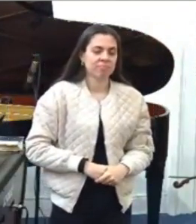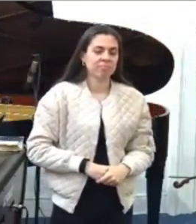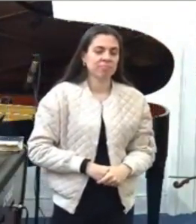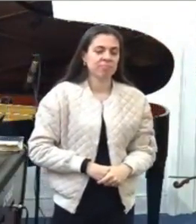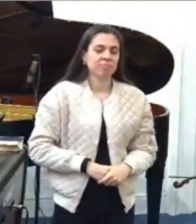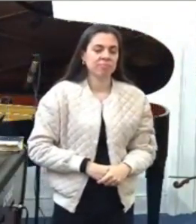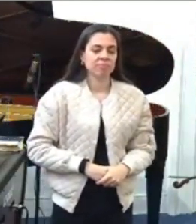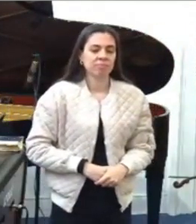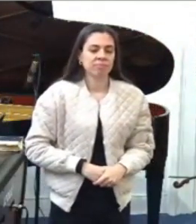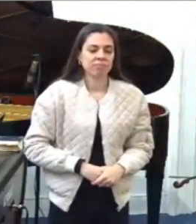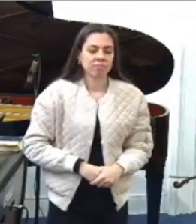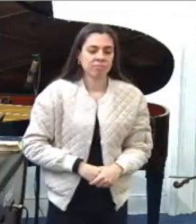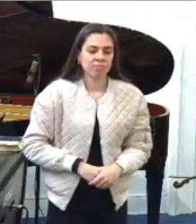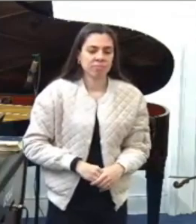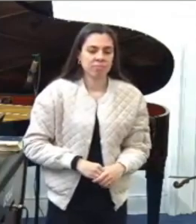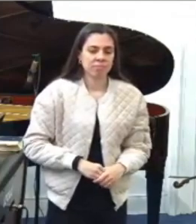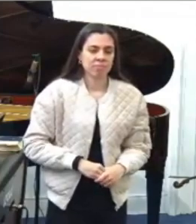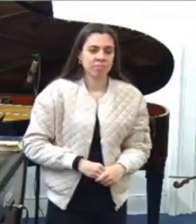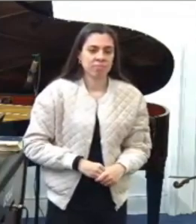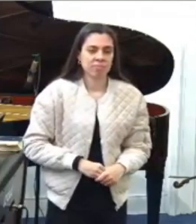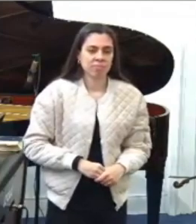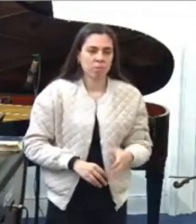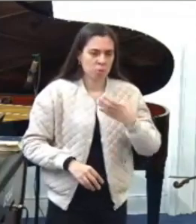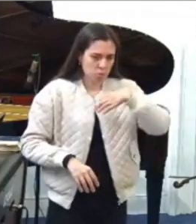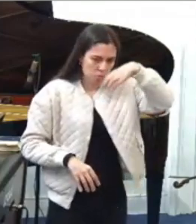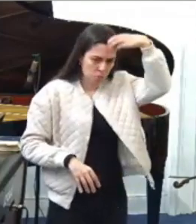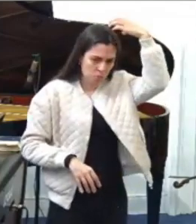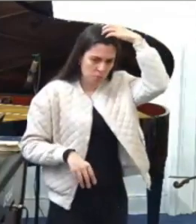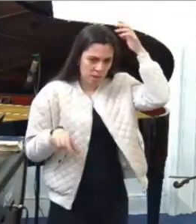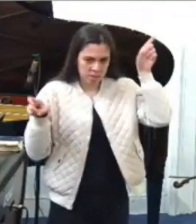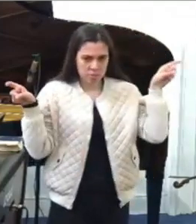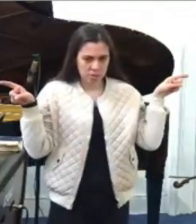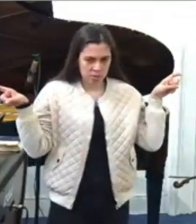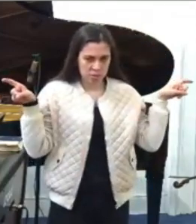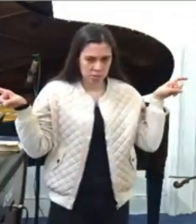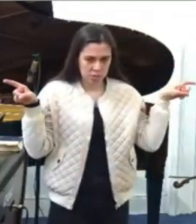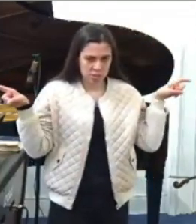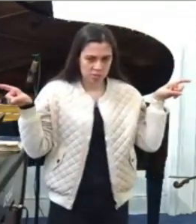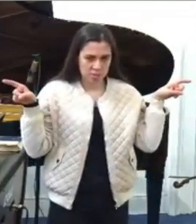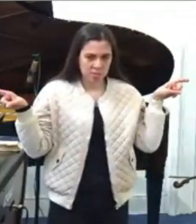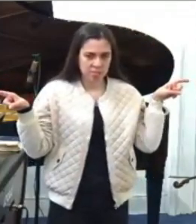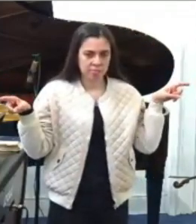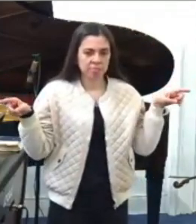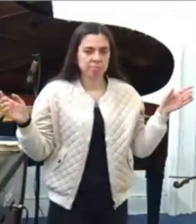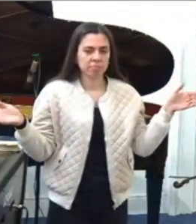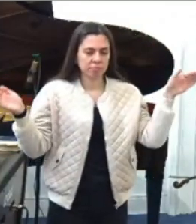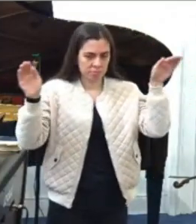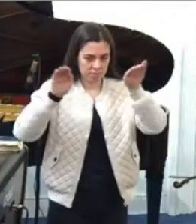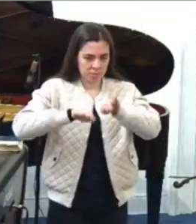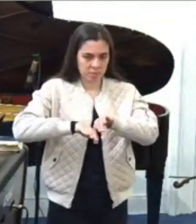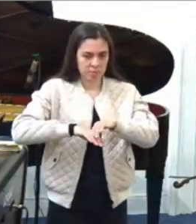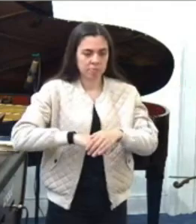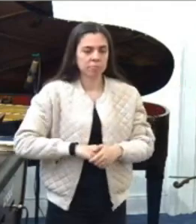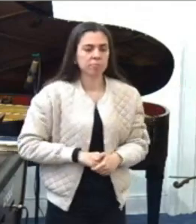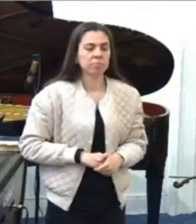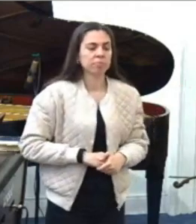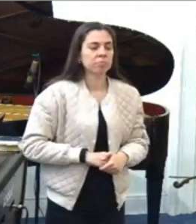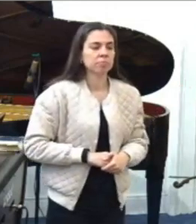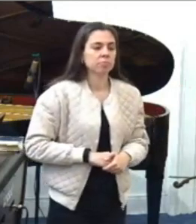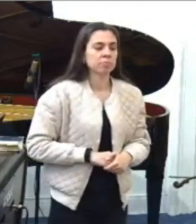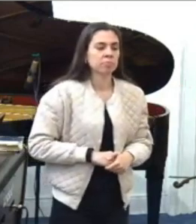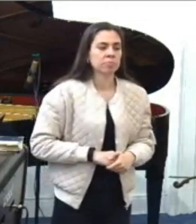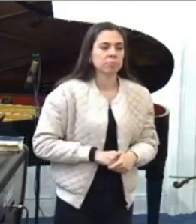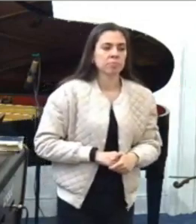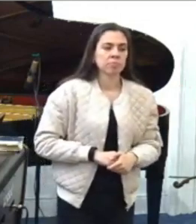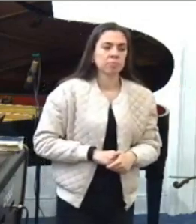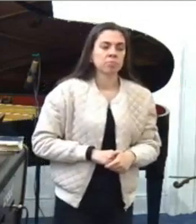que está no mais profundo daquele mar também se abriu para que eles fossem tragados e destruídos. Um dia Datã, Corá e